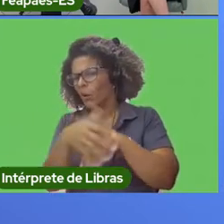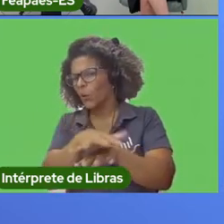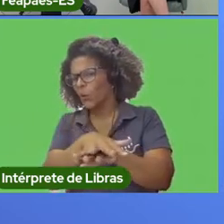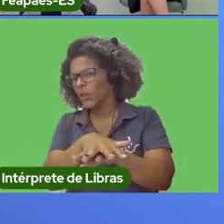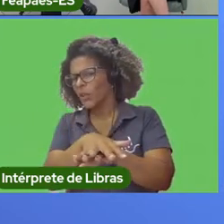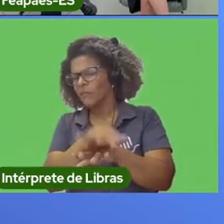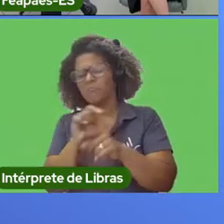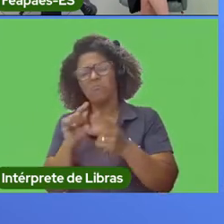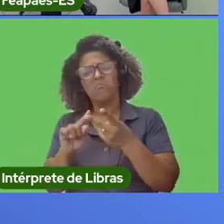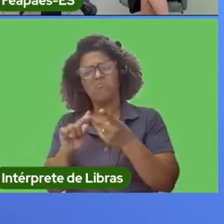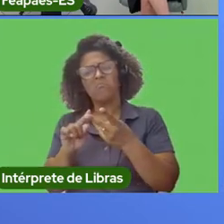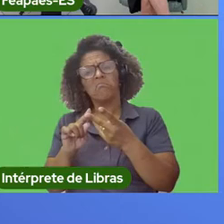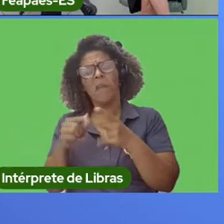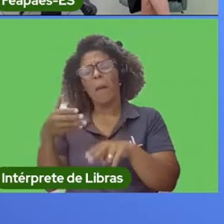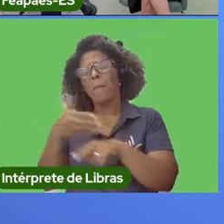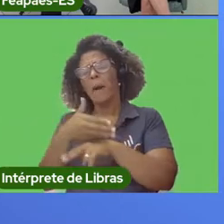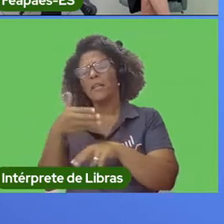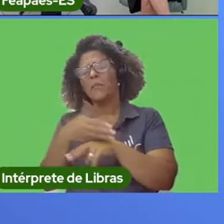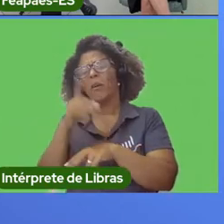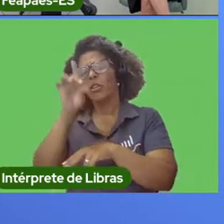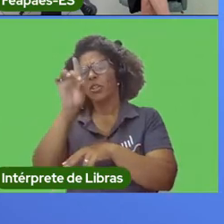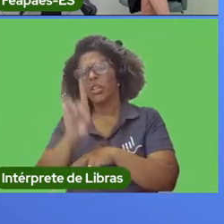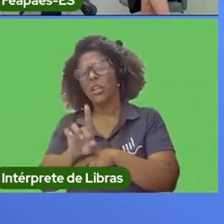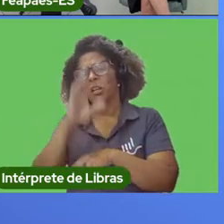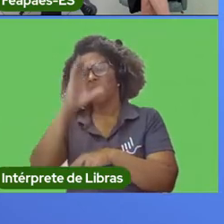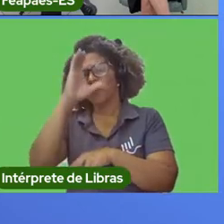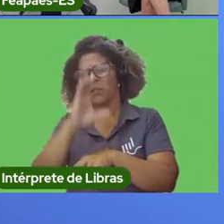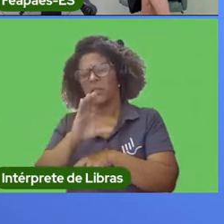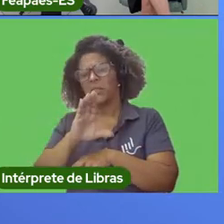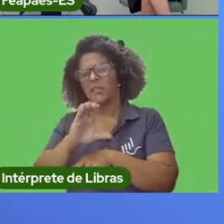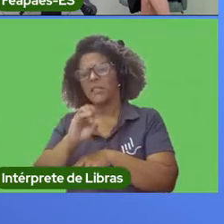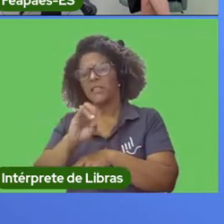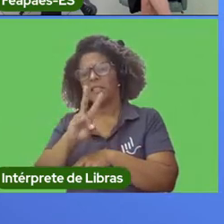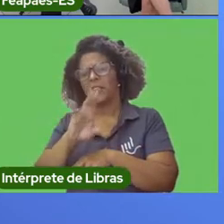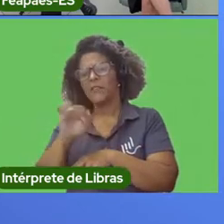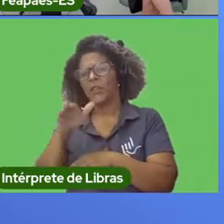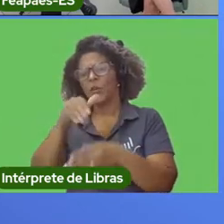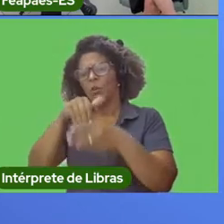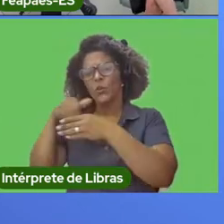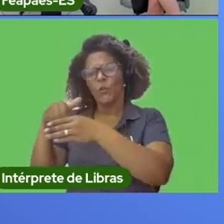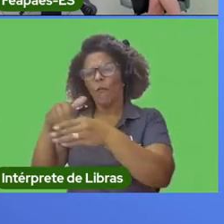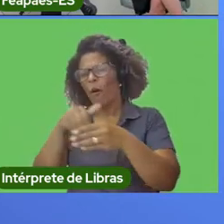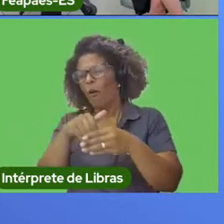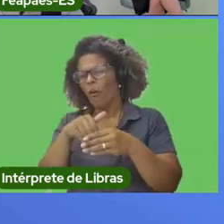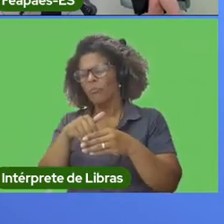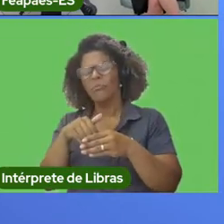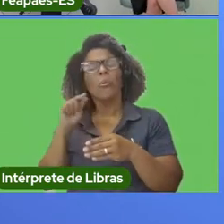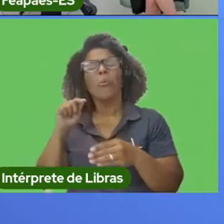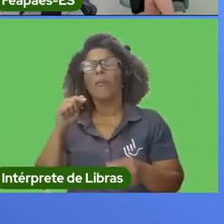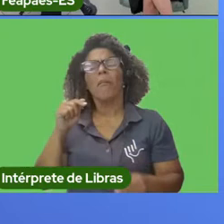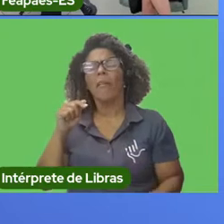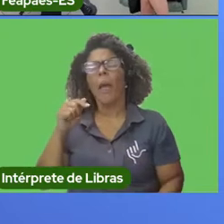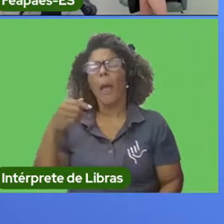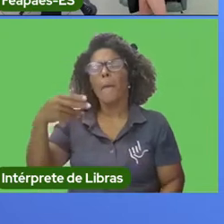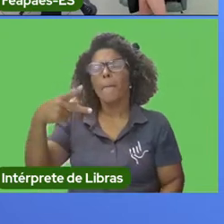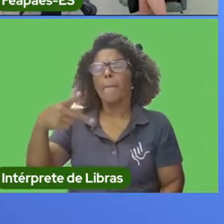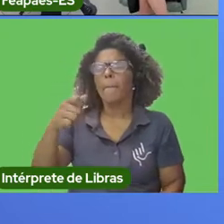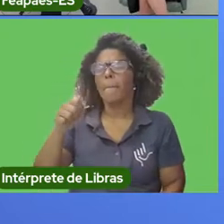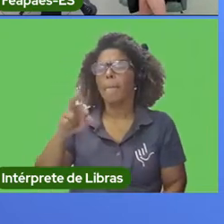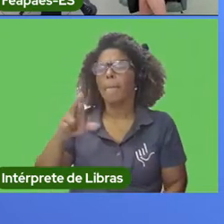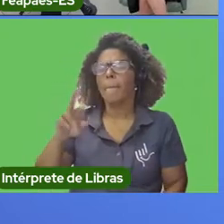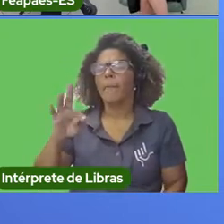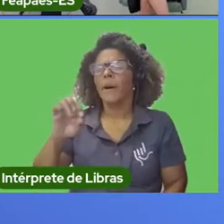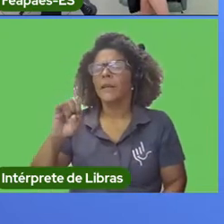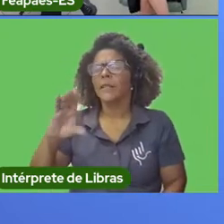no sentido de direitos civis, de escolher os seus representantes? O que é essa noção de participação social